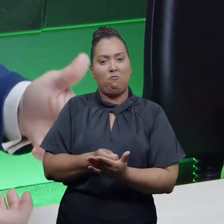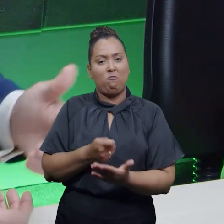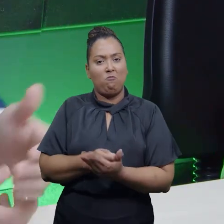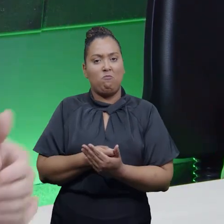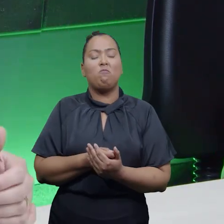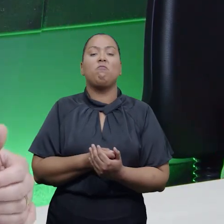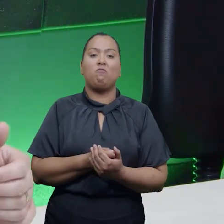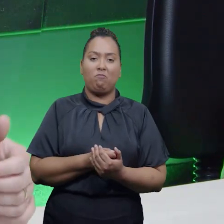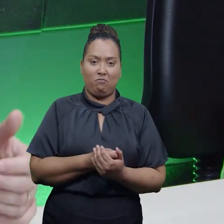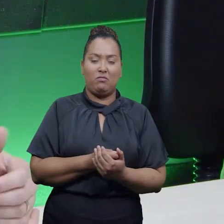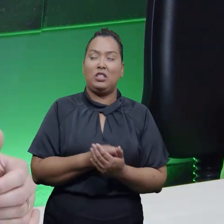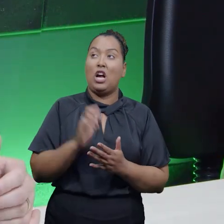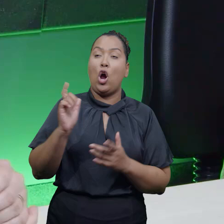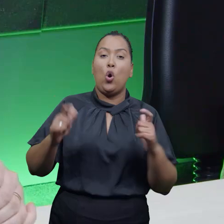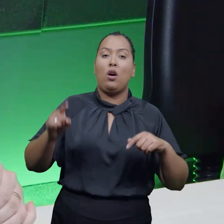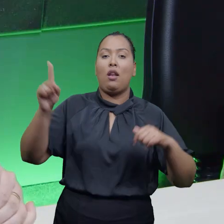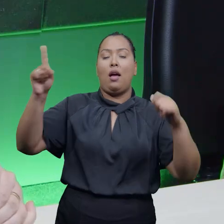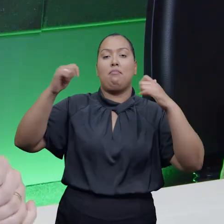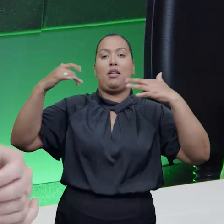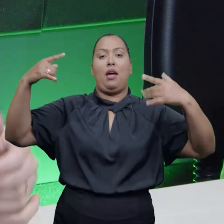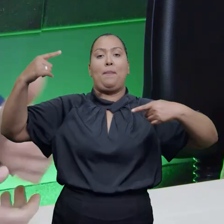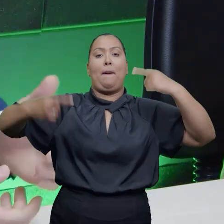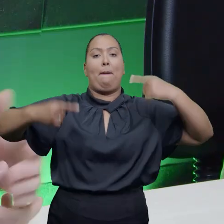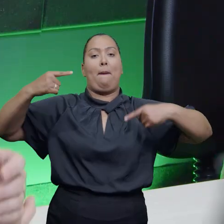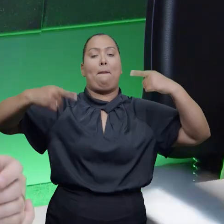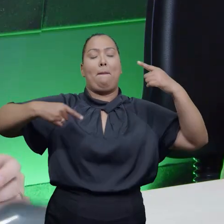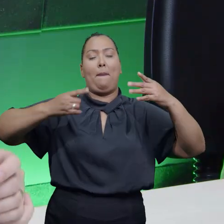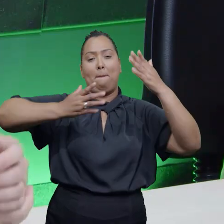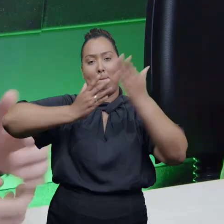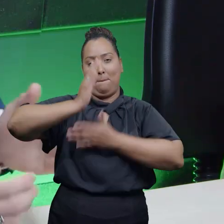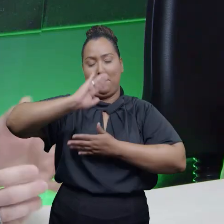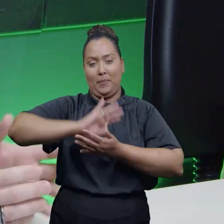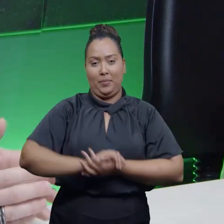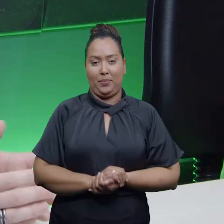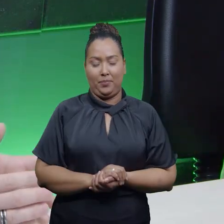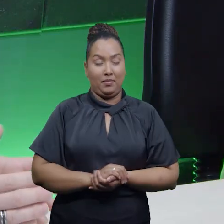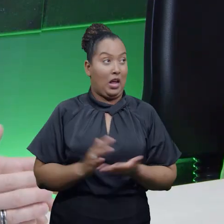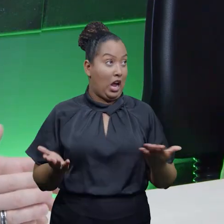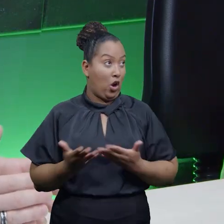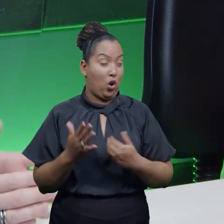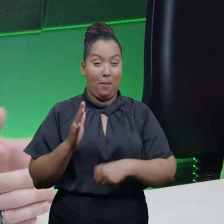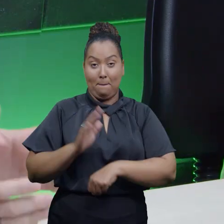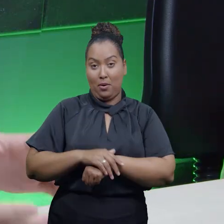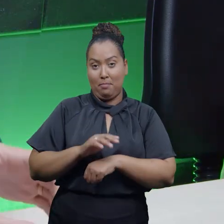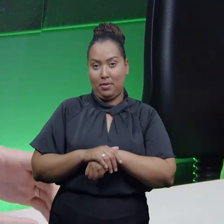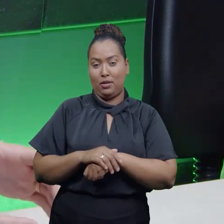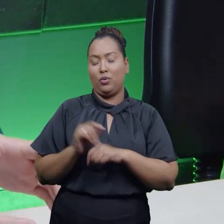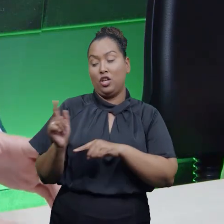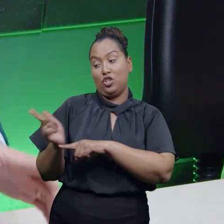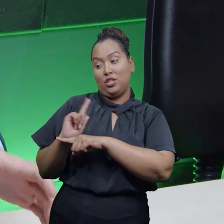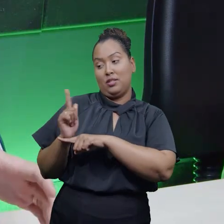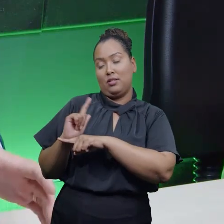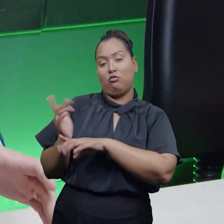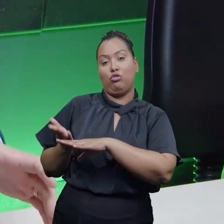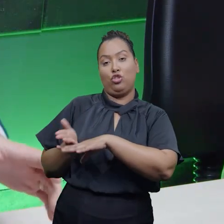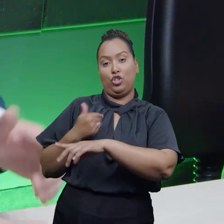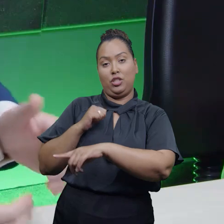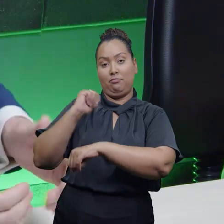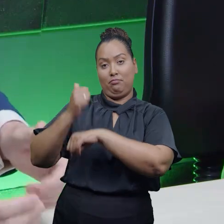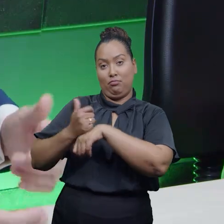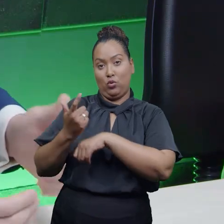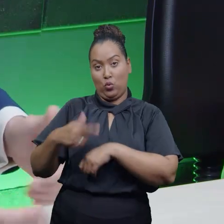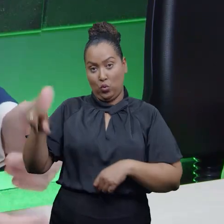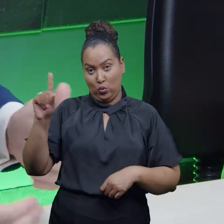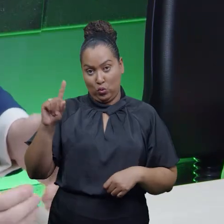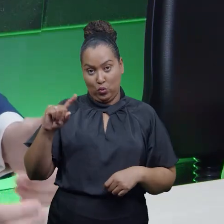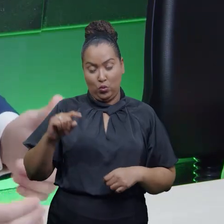firme, célere, né, através do plenário, para garantir isso. Agora nós estamos num momento de mudança de gestão, né, em